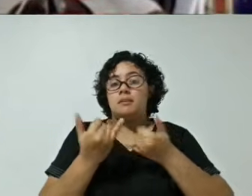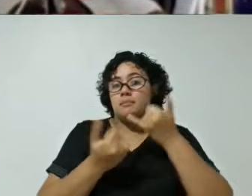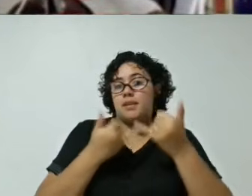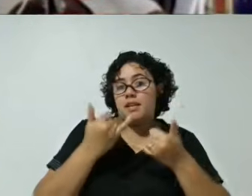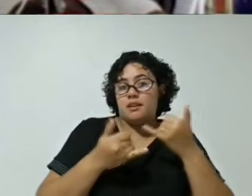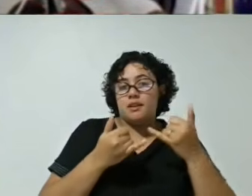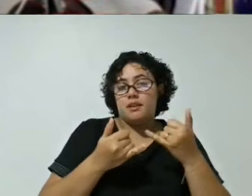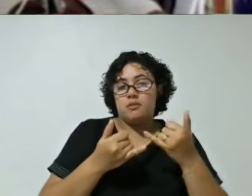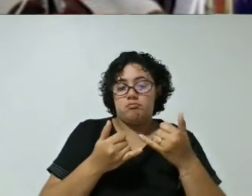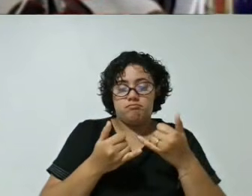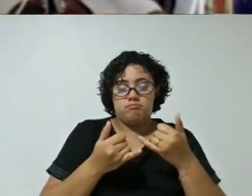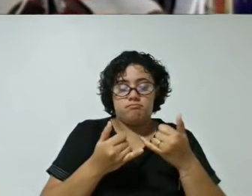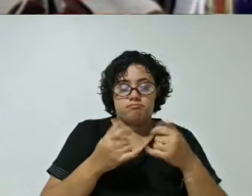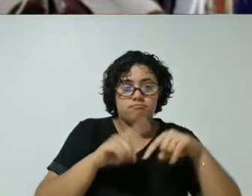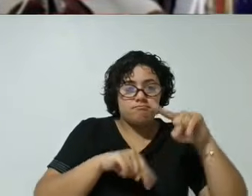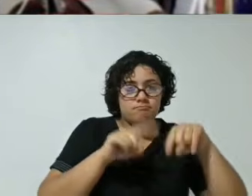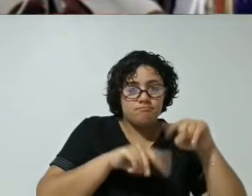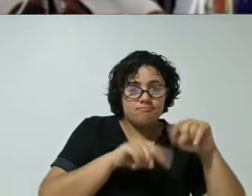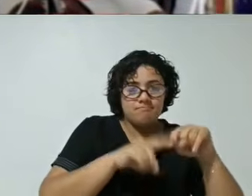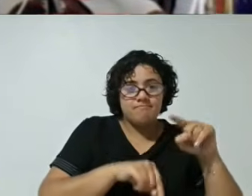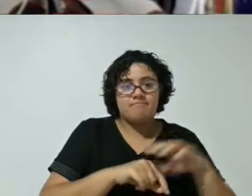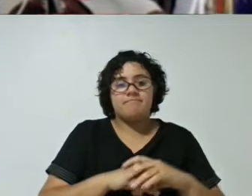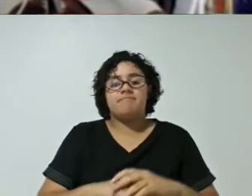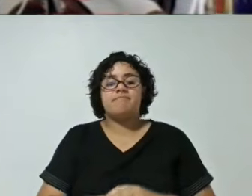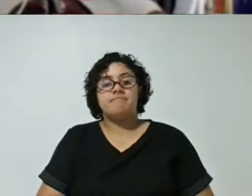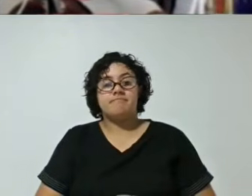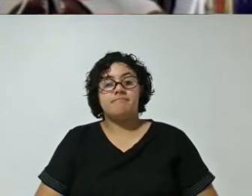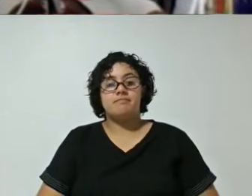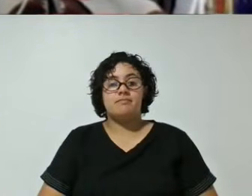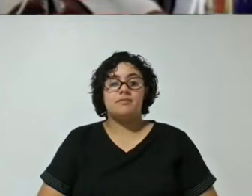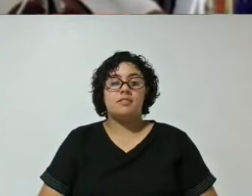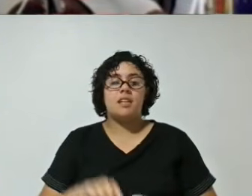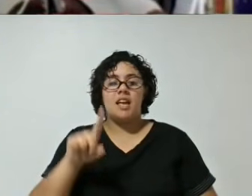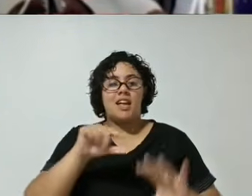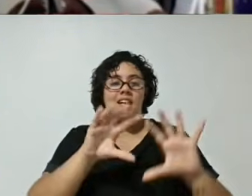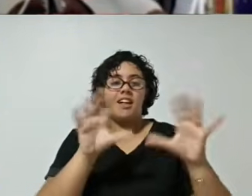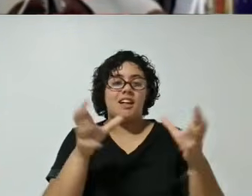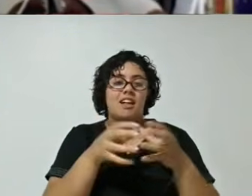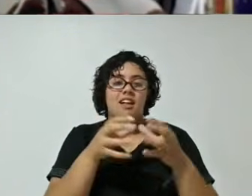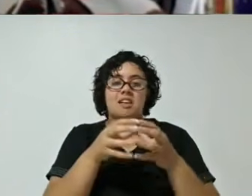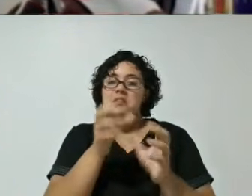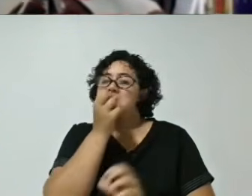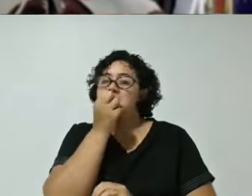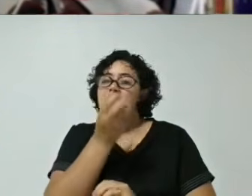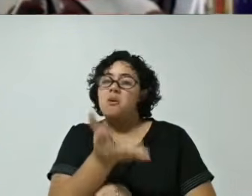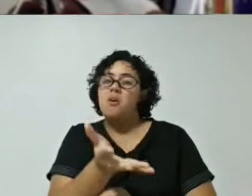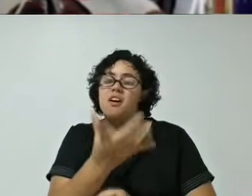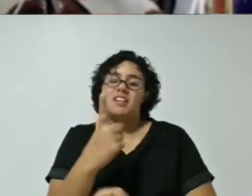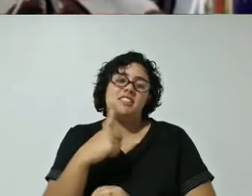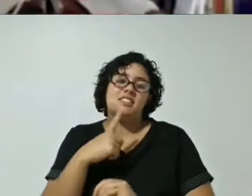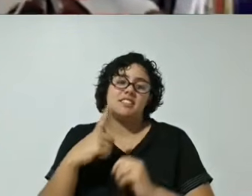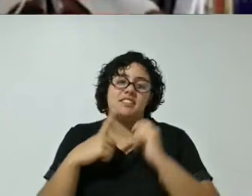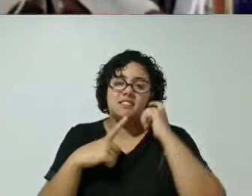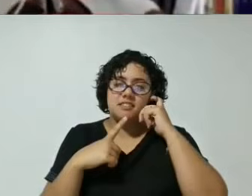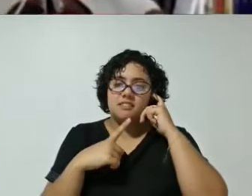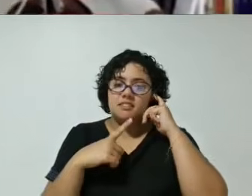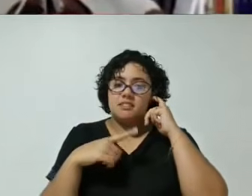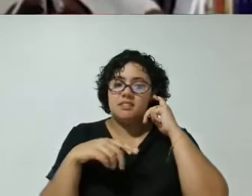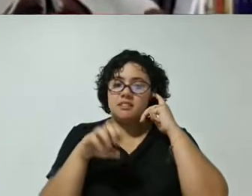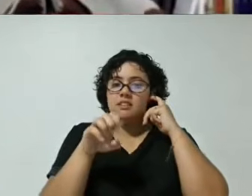Eu até tenho, né, assim, era uma equipe muito, muito boa, sabe? Tinha a